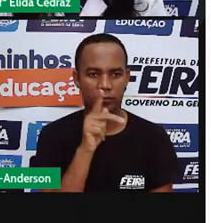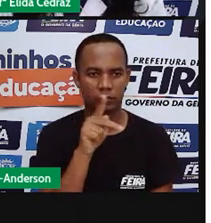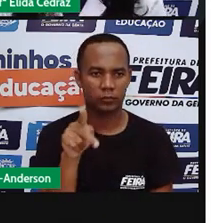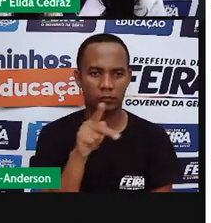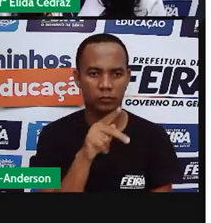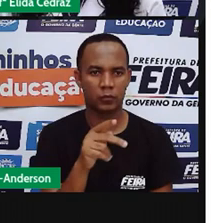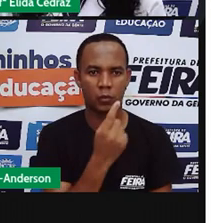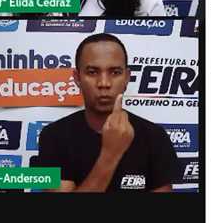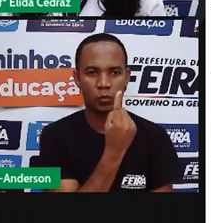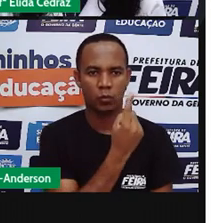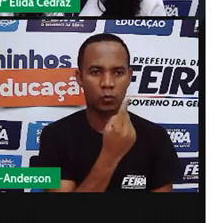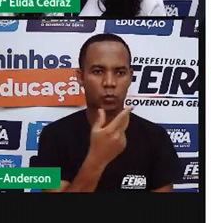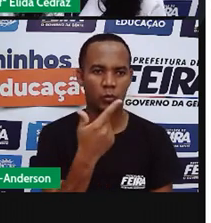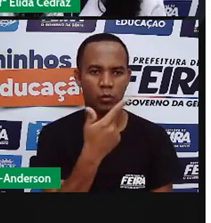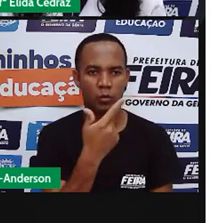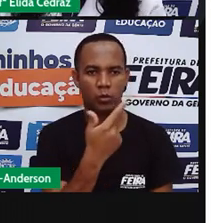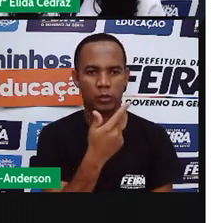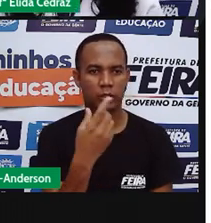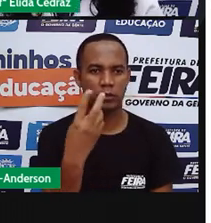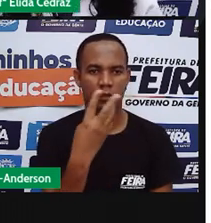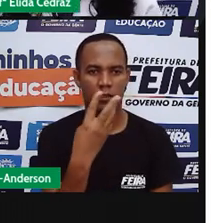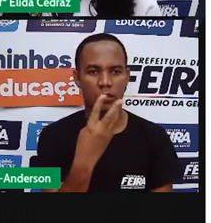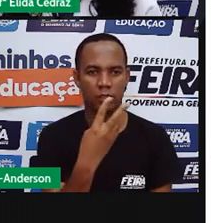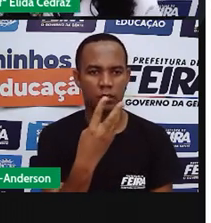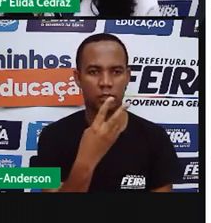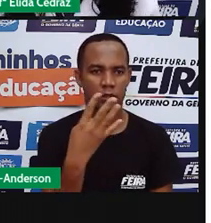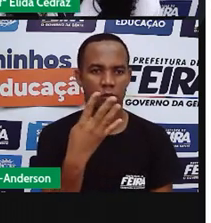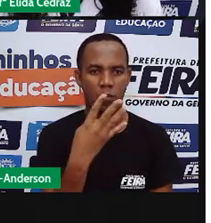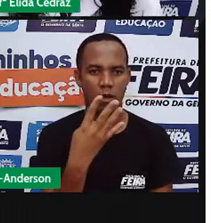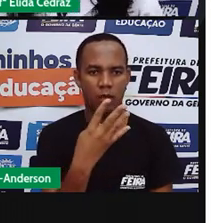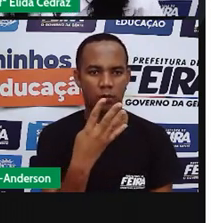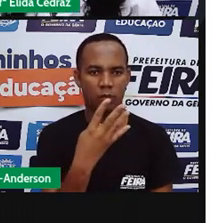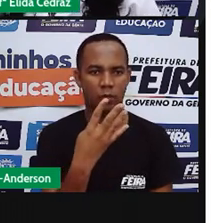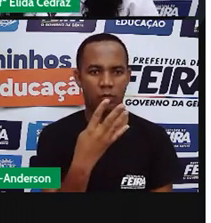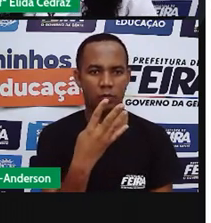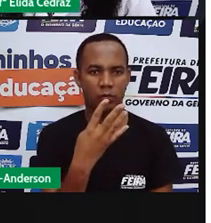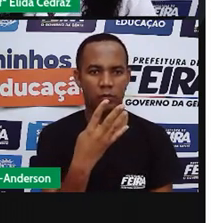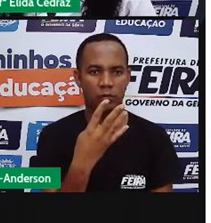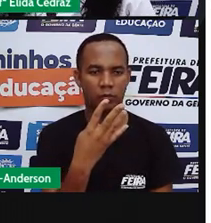1, 2, 3 e